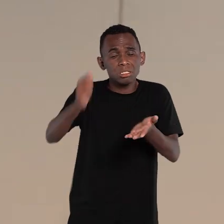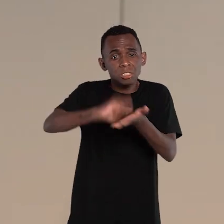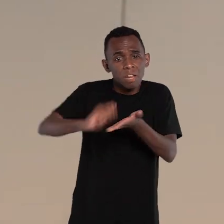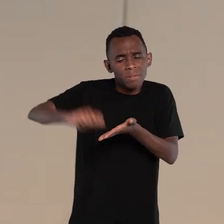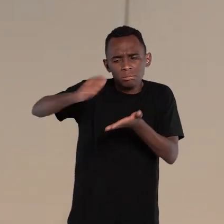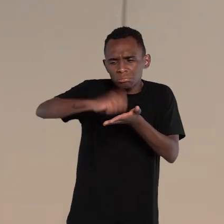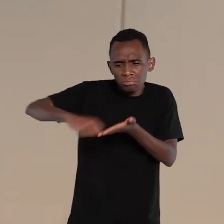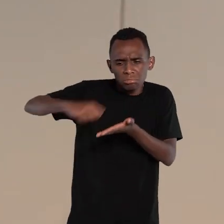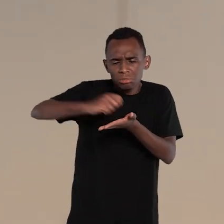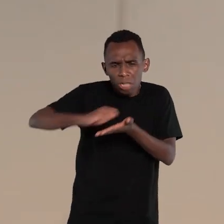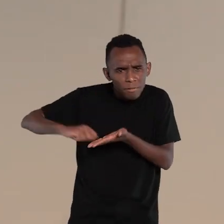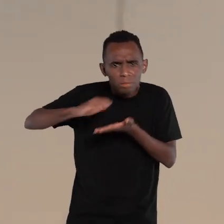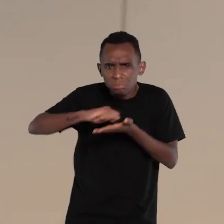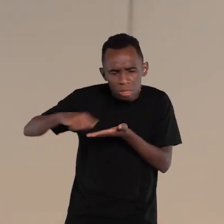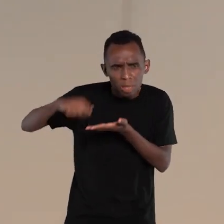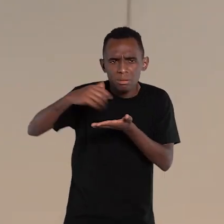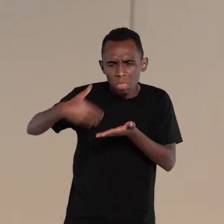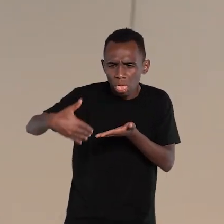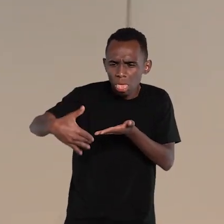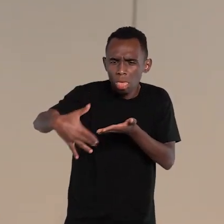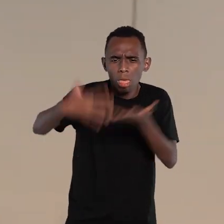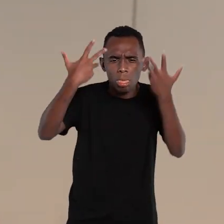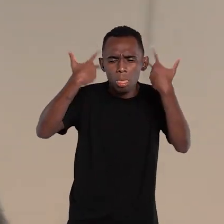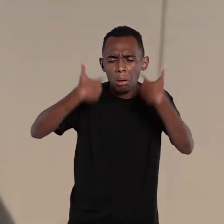escrevendo e dentro